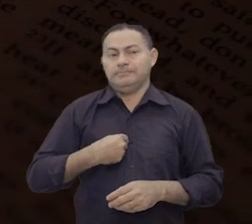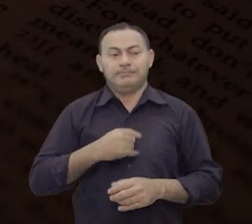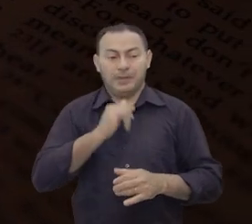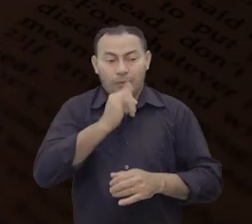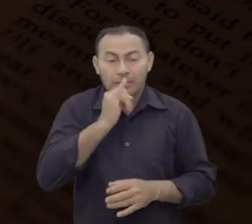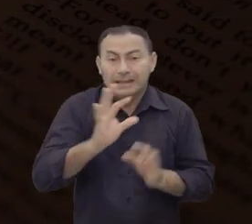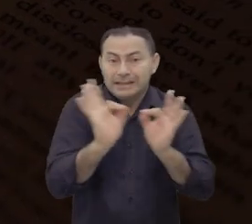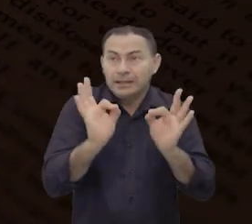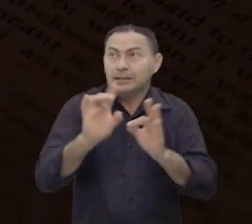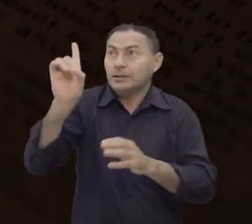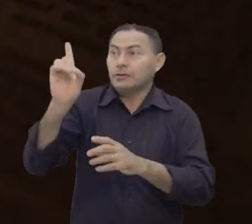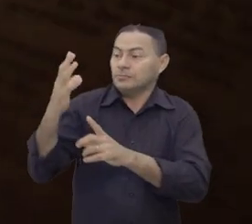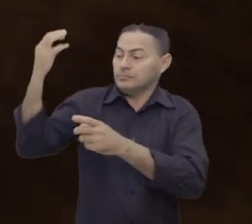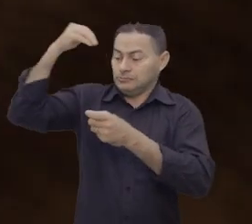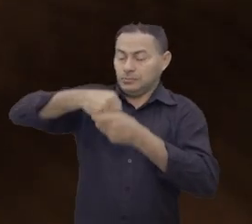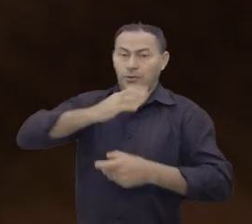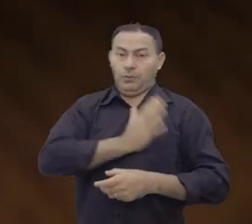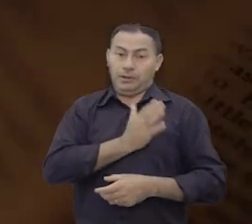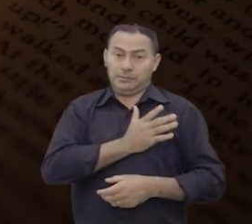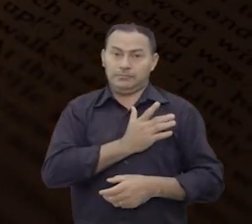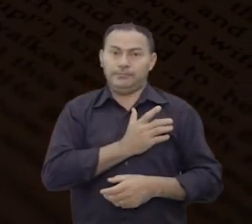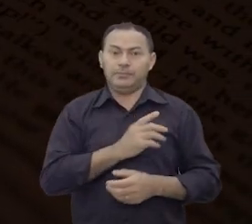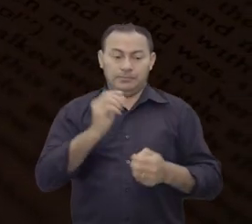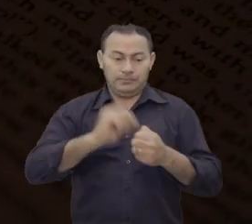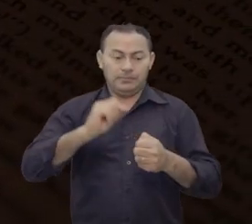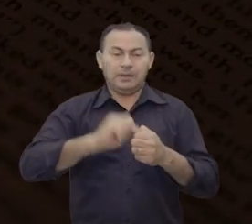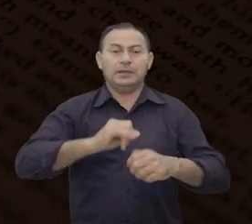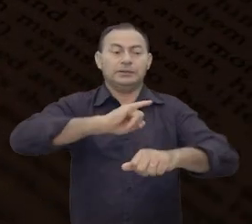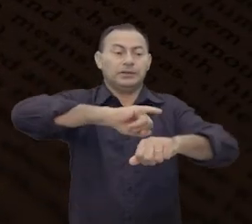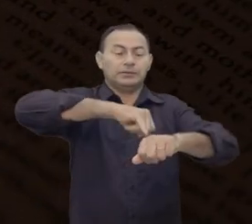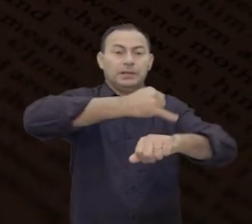não contei a ninguém o que Deus havia posto em meu coração